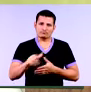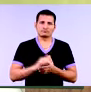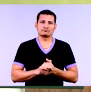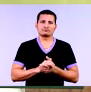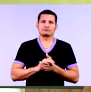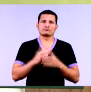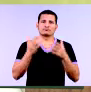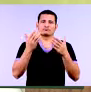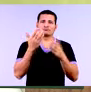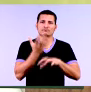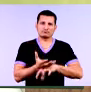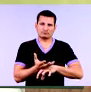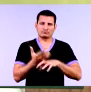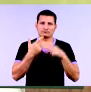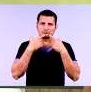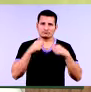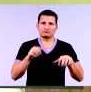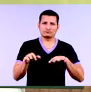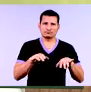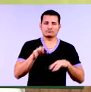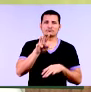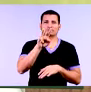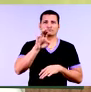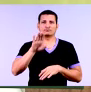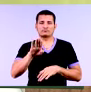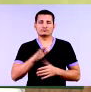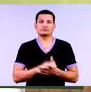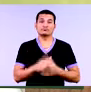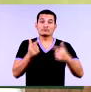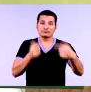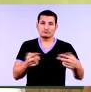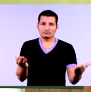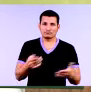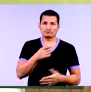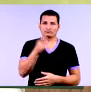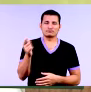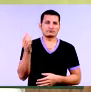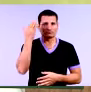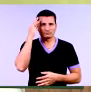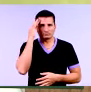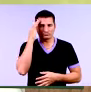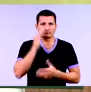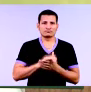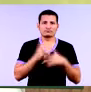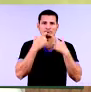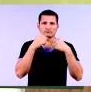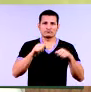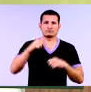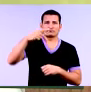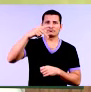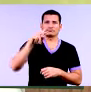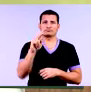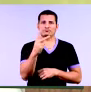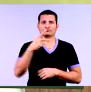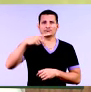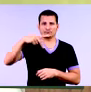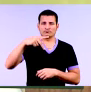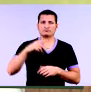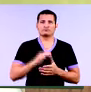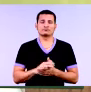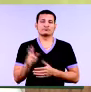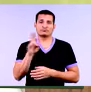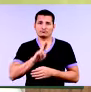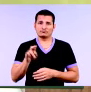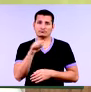web e hoje, o desafio de hoje é vocês compreenderem a linguagem de programação PHP, que a gente utiliza ela de forma